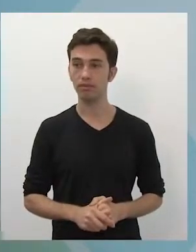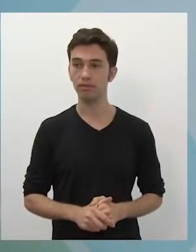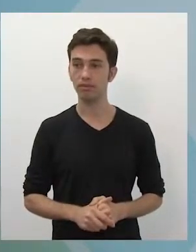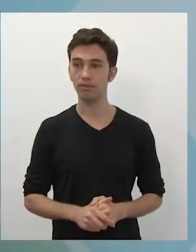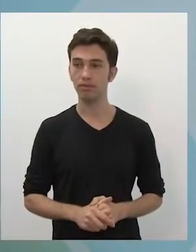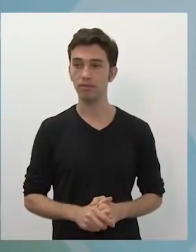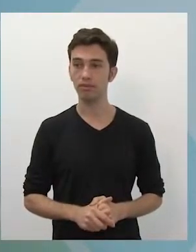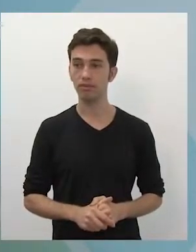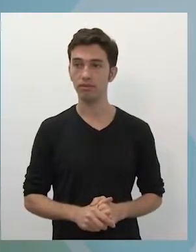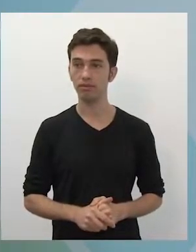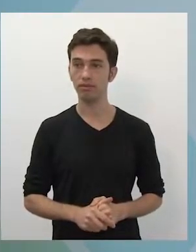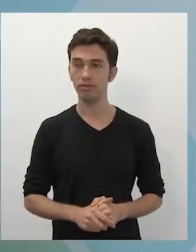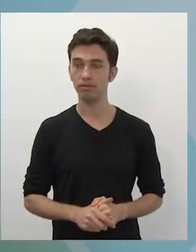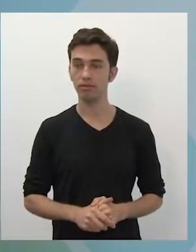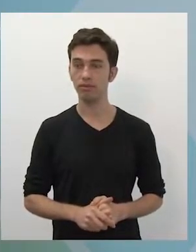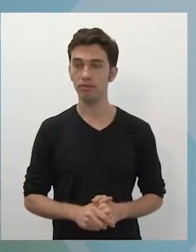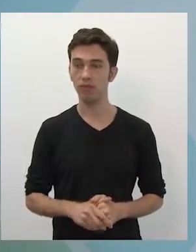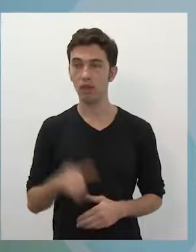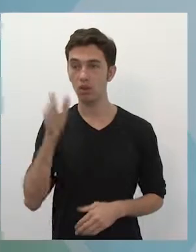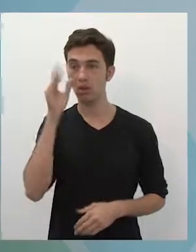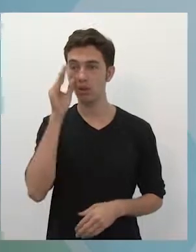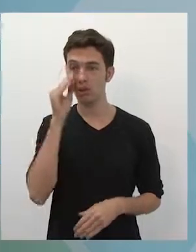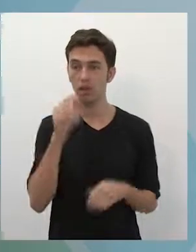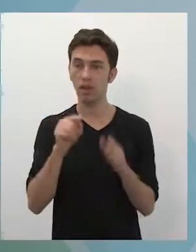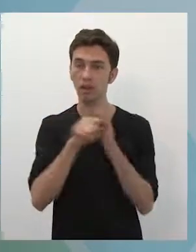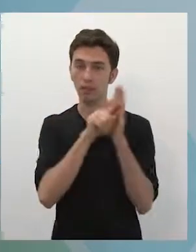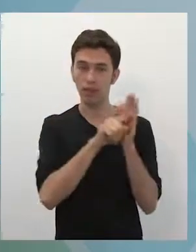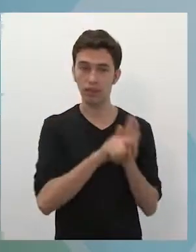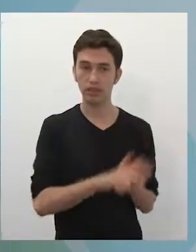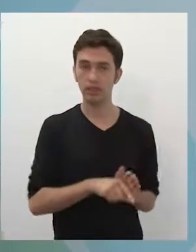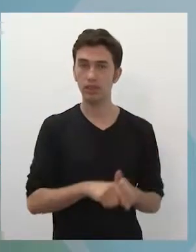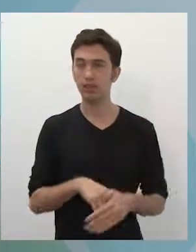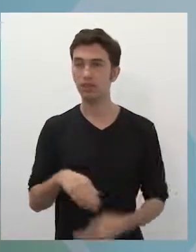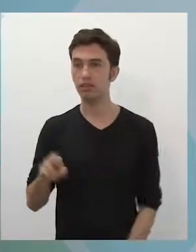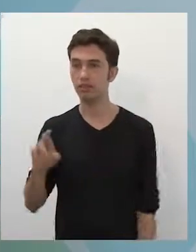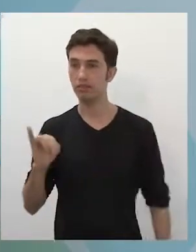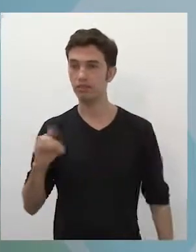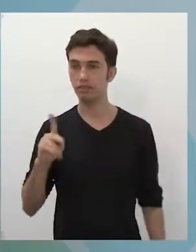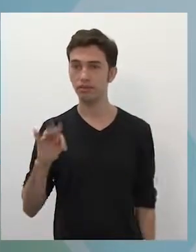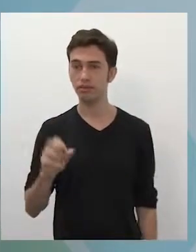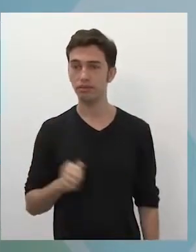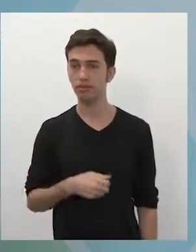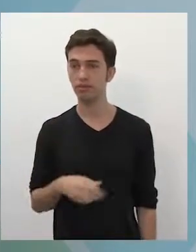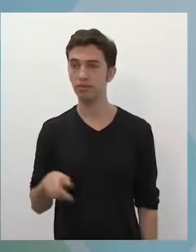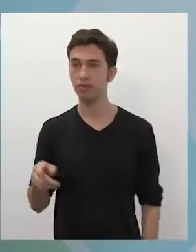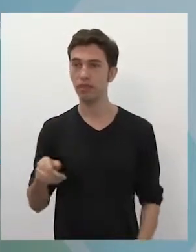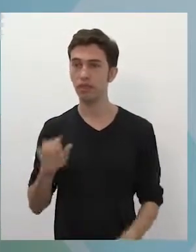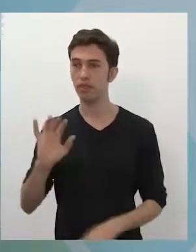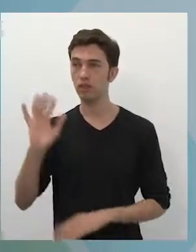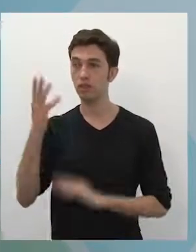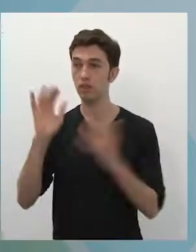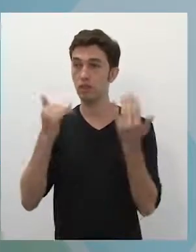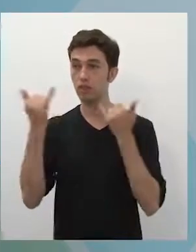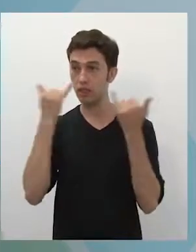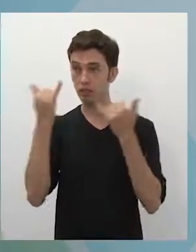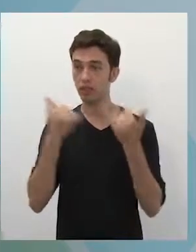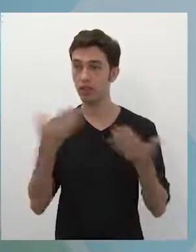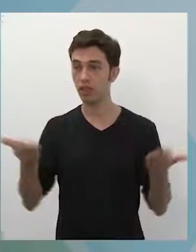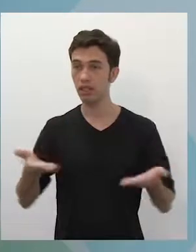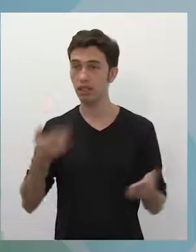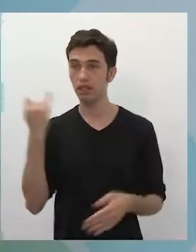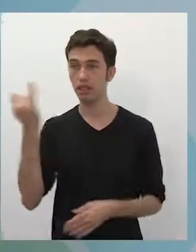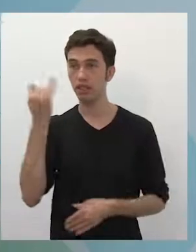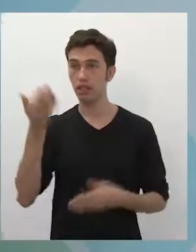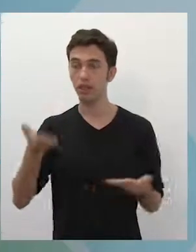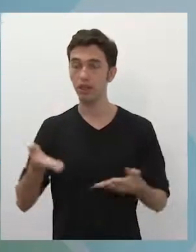Quando choca ou curiosidades, fazem pesquisas. Pro Rita, notícia importante do momento, a aluna Suelen da Pro